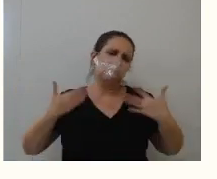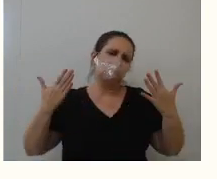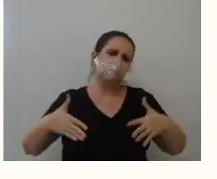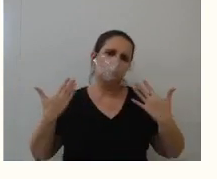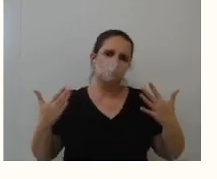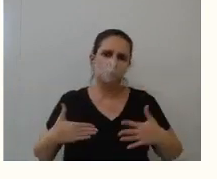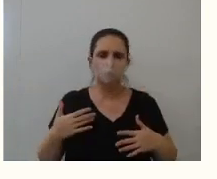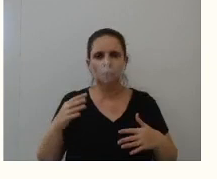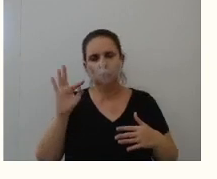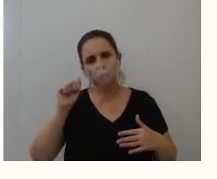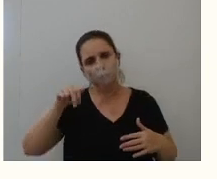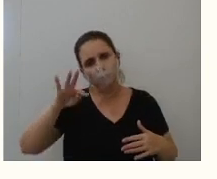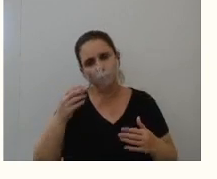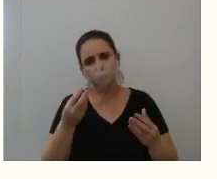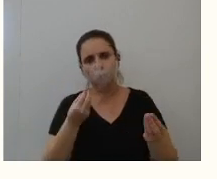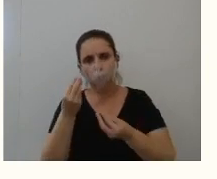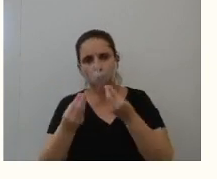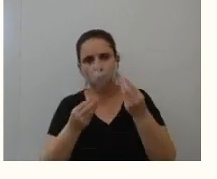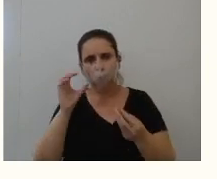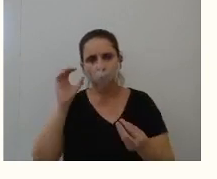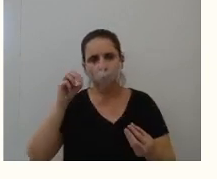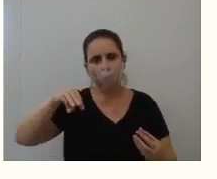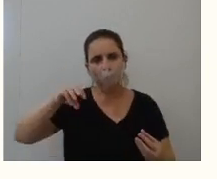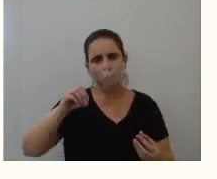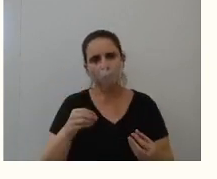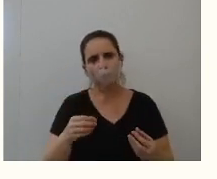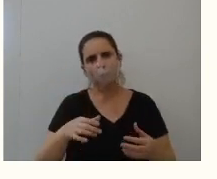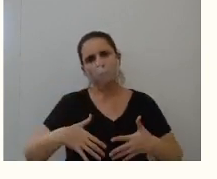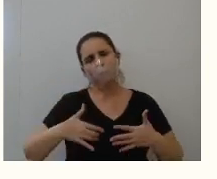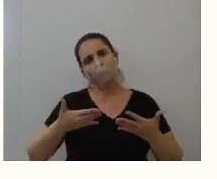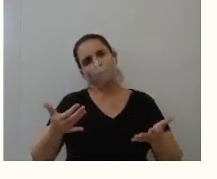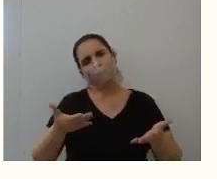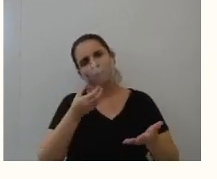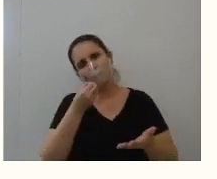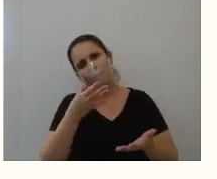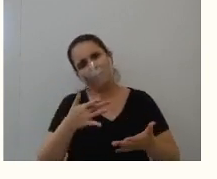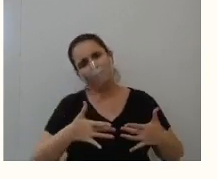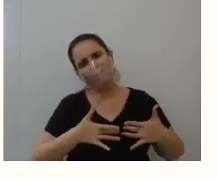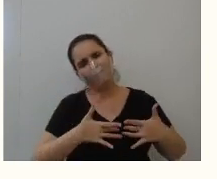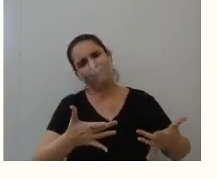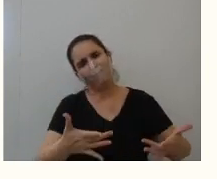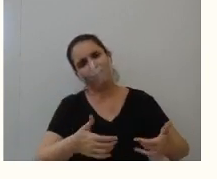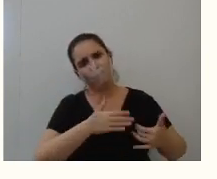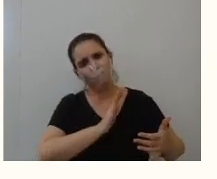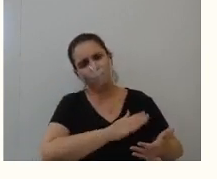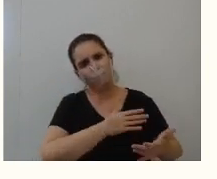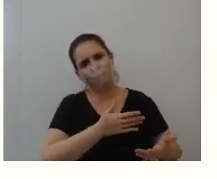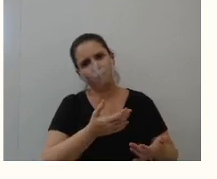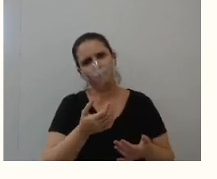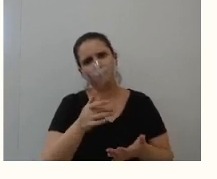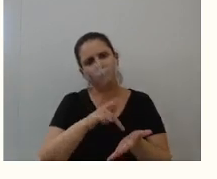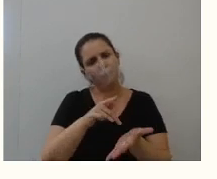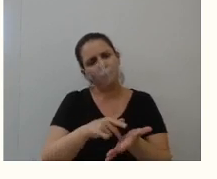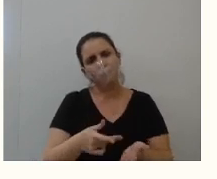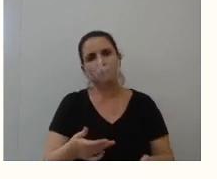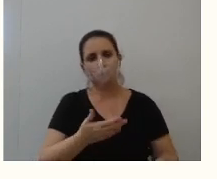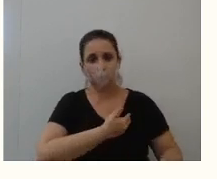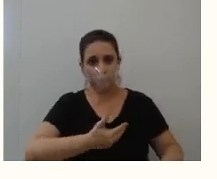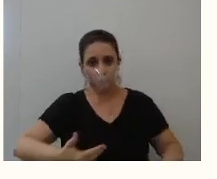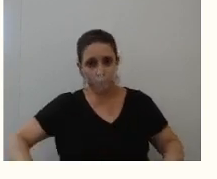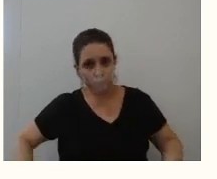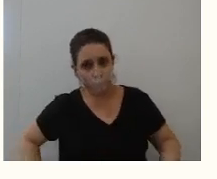tanto como ou tanto quanto um elogio sincero. Os governantes